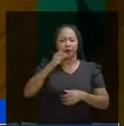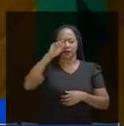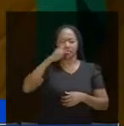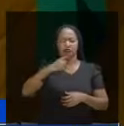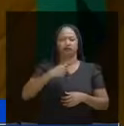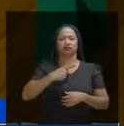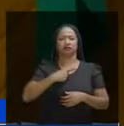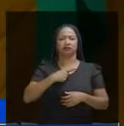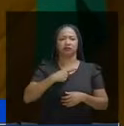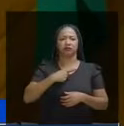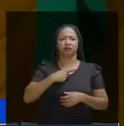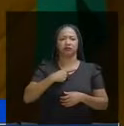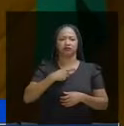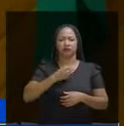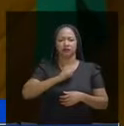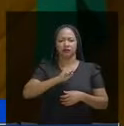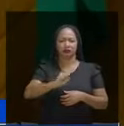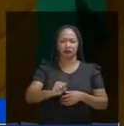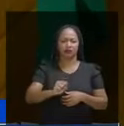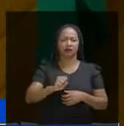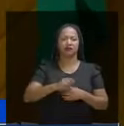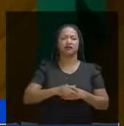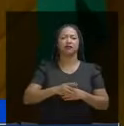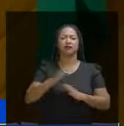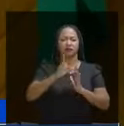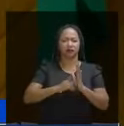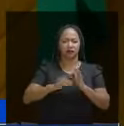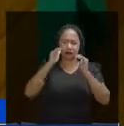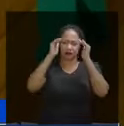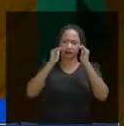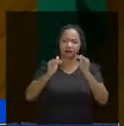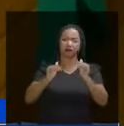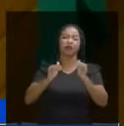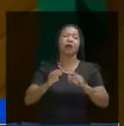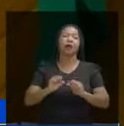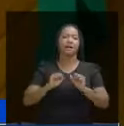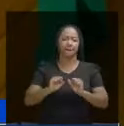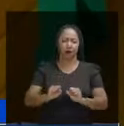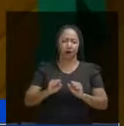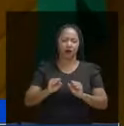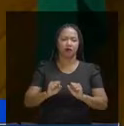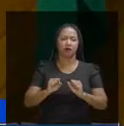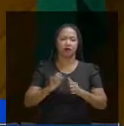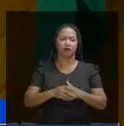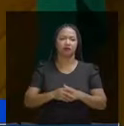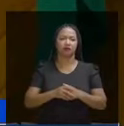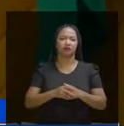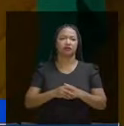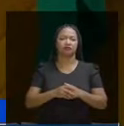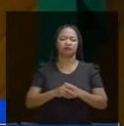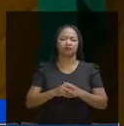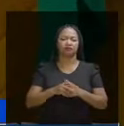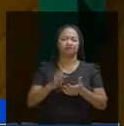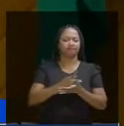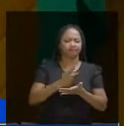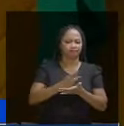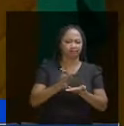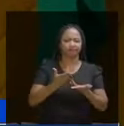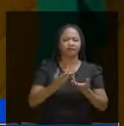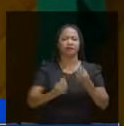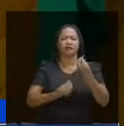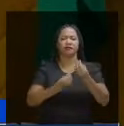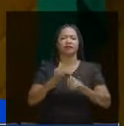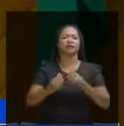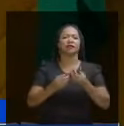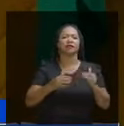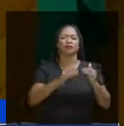a pretexto de defesa do direito à honra pode, inclusive, configurar censura indireta, conforme